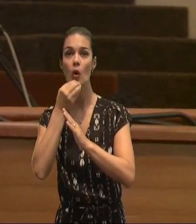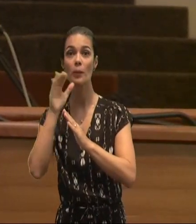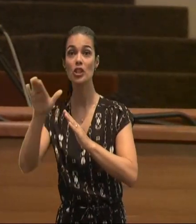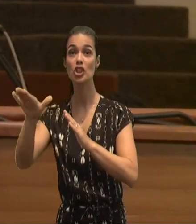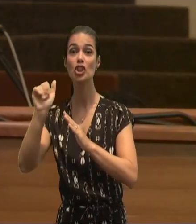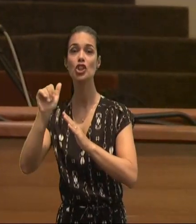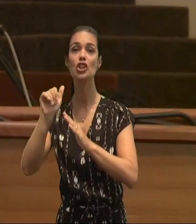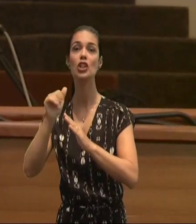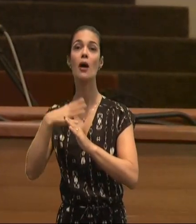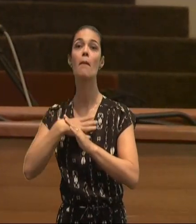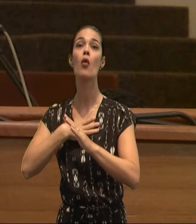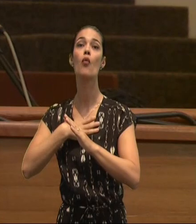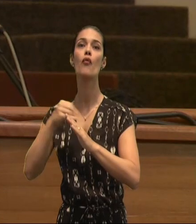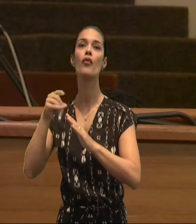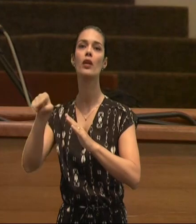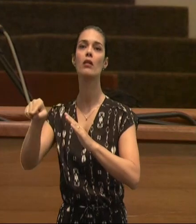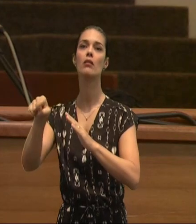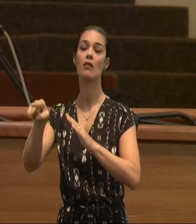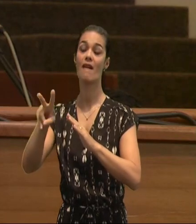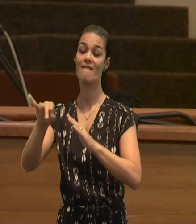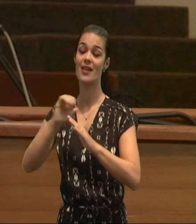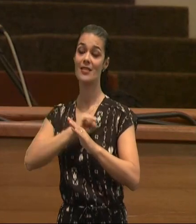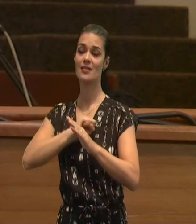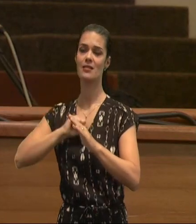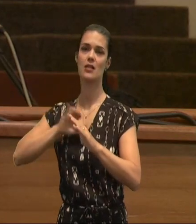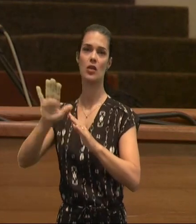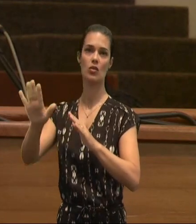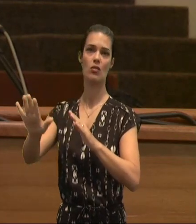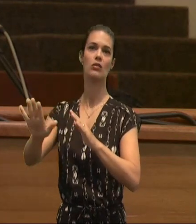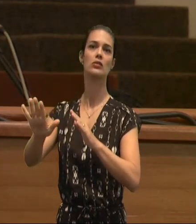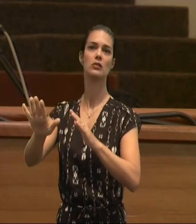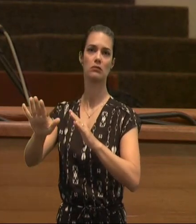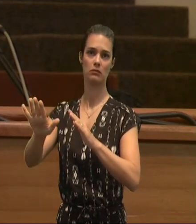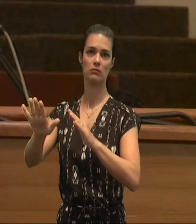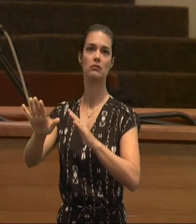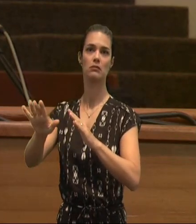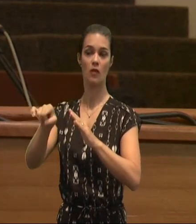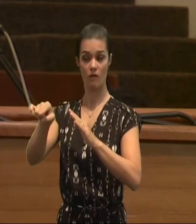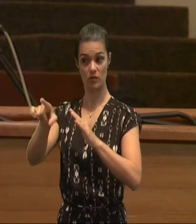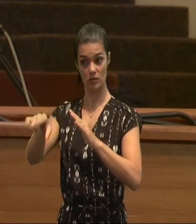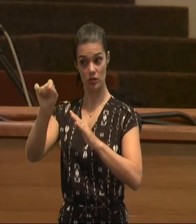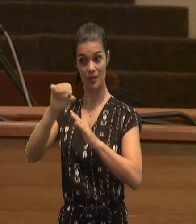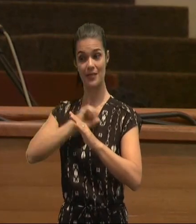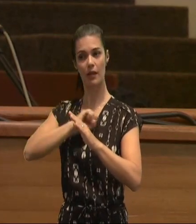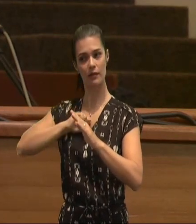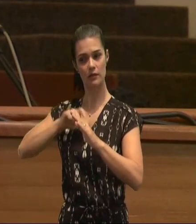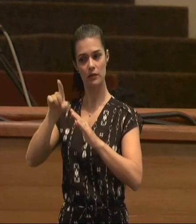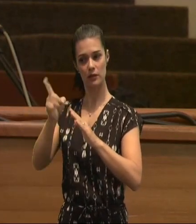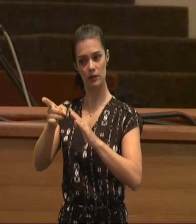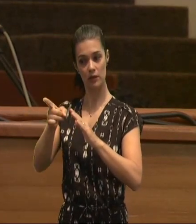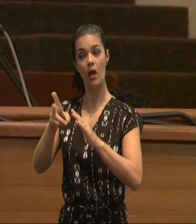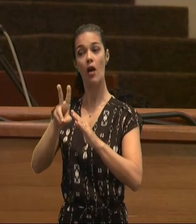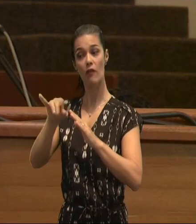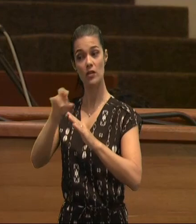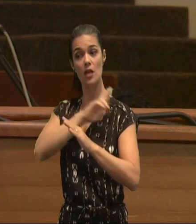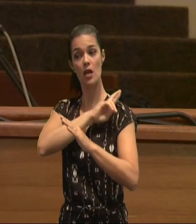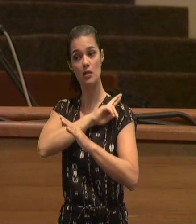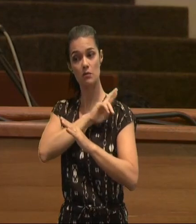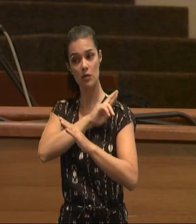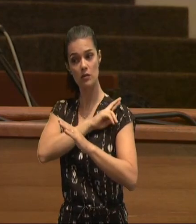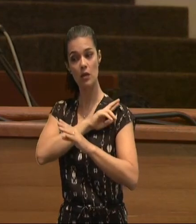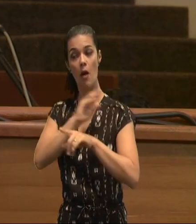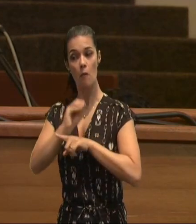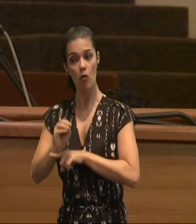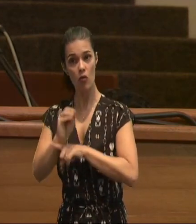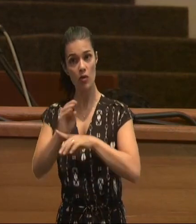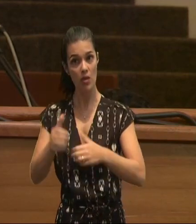para ser sacerdote, para dar à arca o seu devido valor, a sua devida atenção,